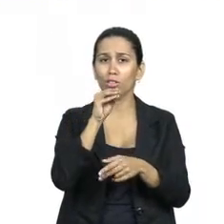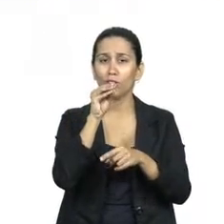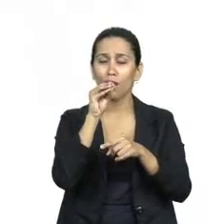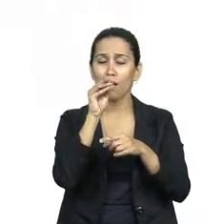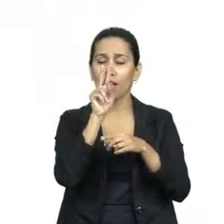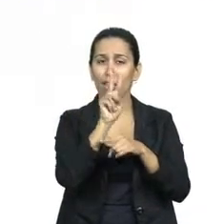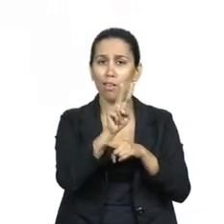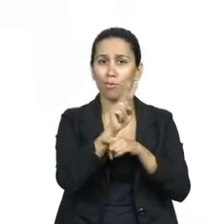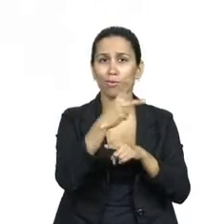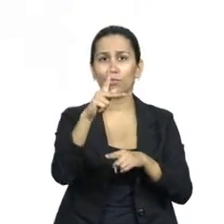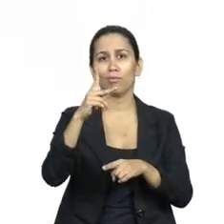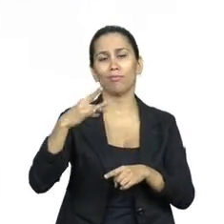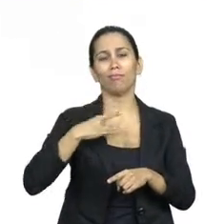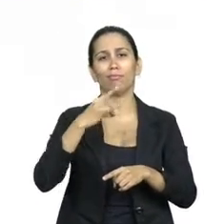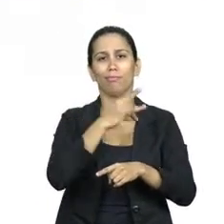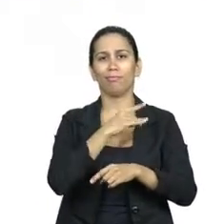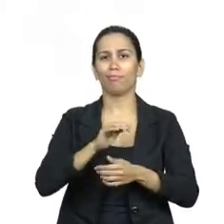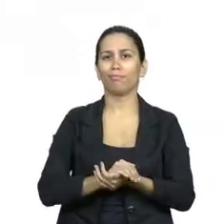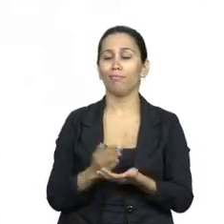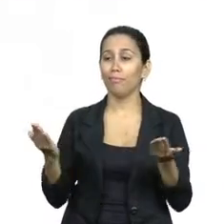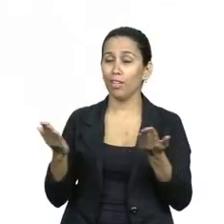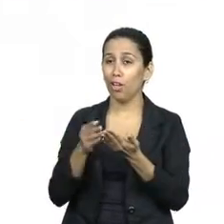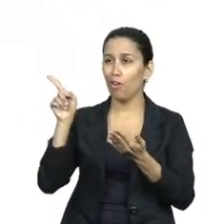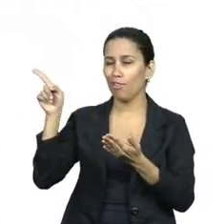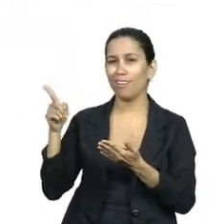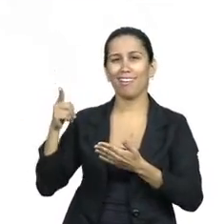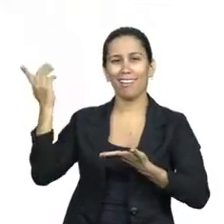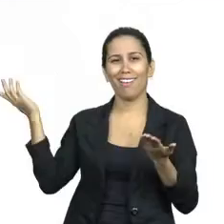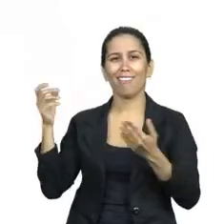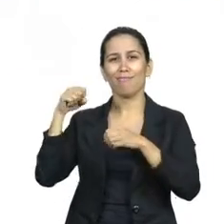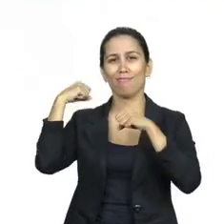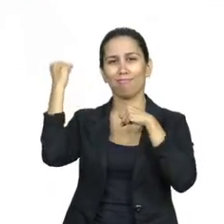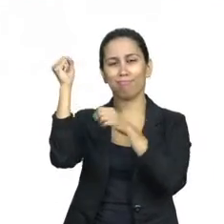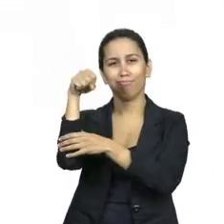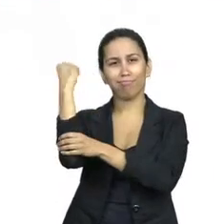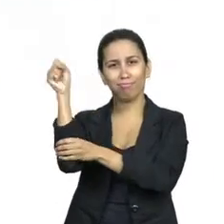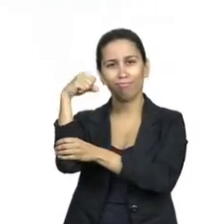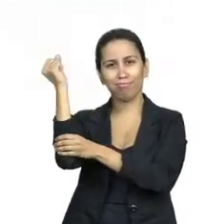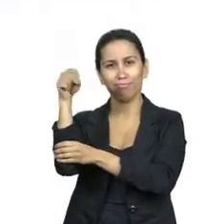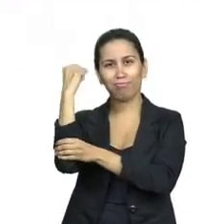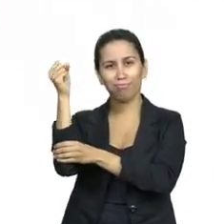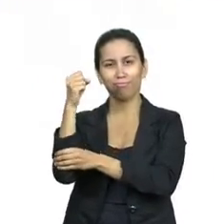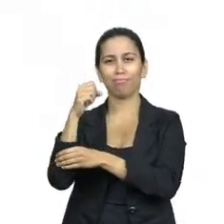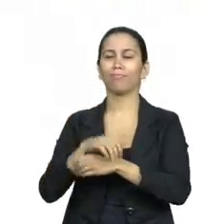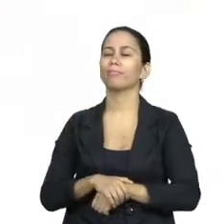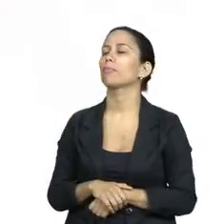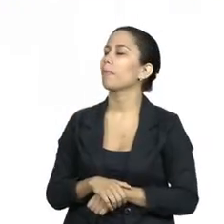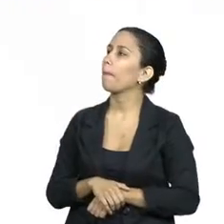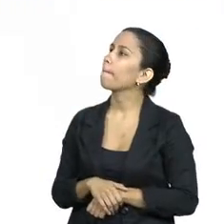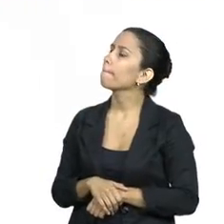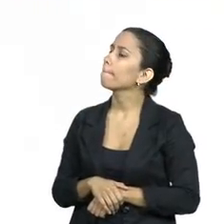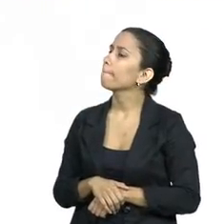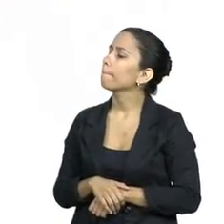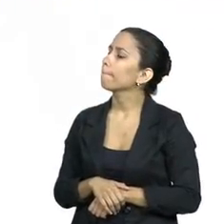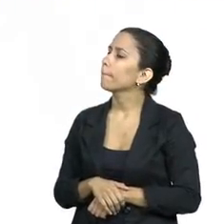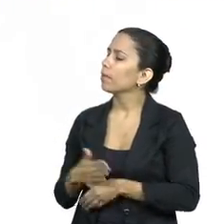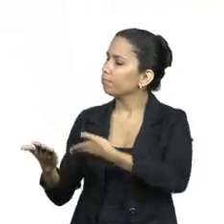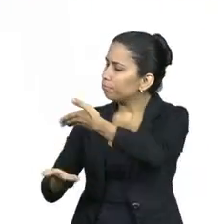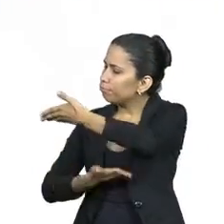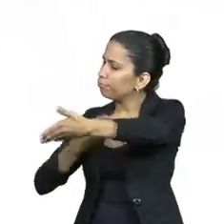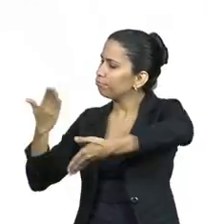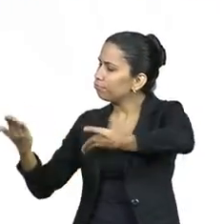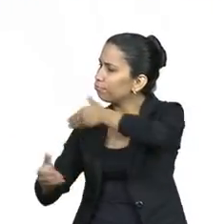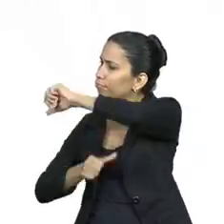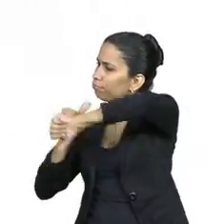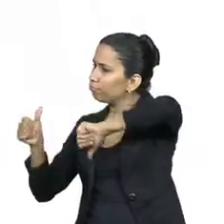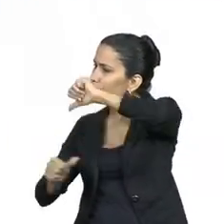Sinori, fisioterapeuta e ergonomista, e ela vai dar algumas dicas para a gente. Josiane, o rodízio de atividades é uma prática importante para manter